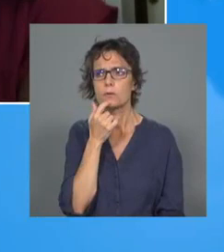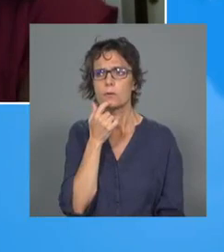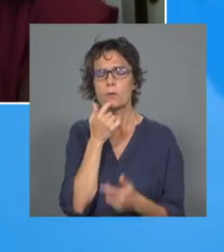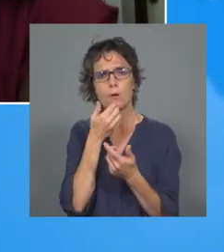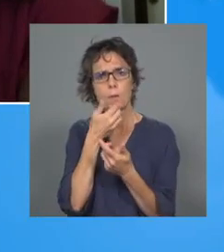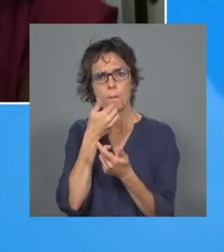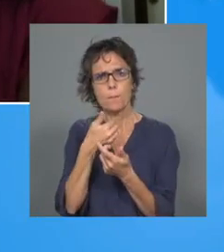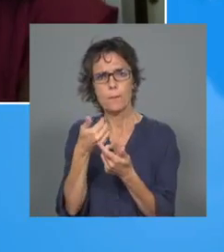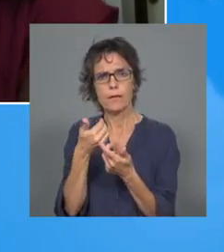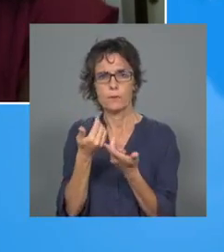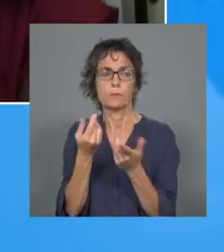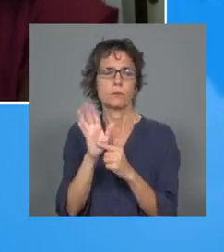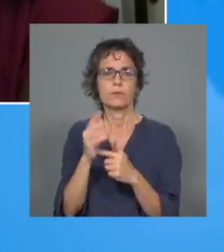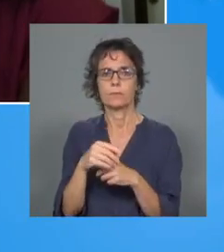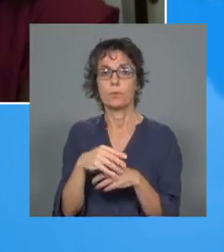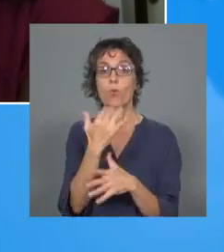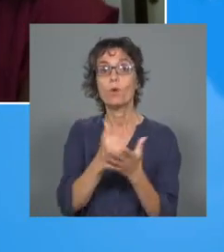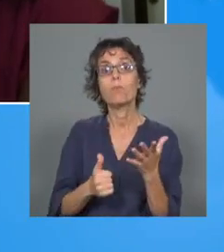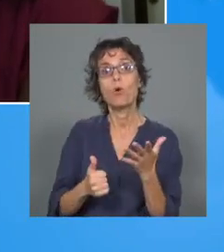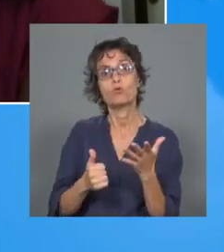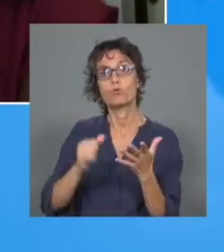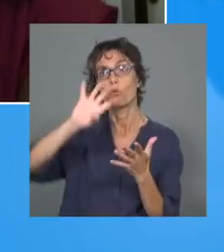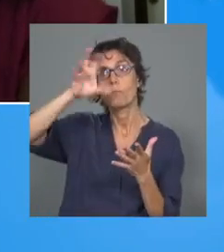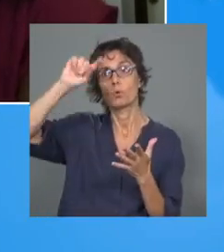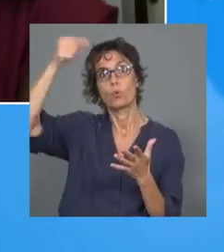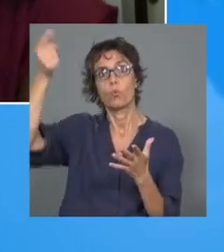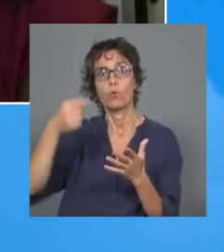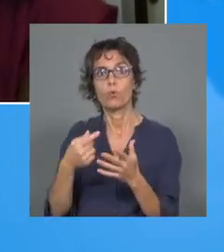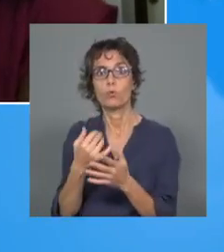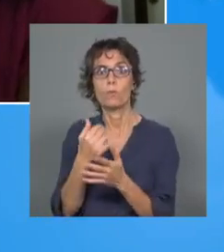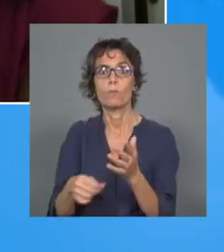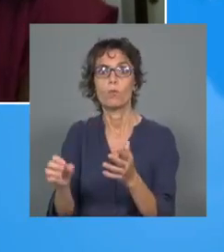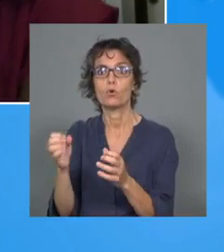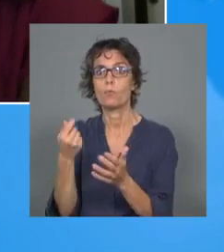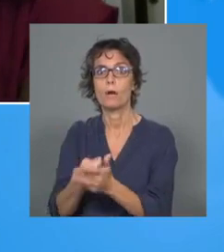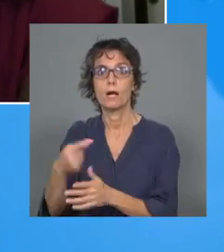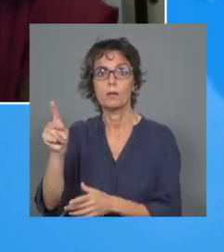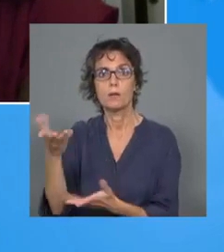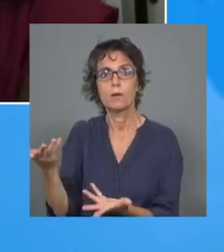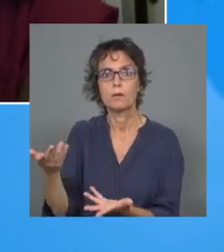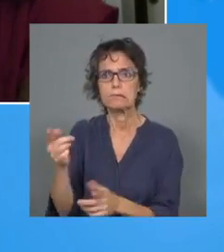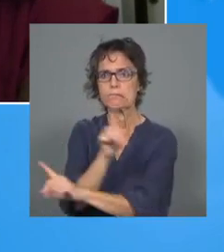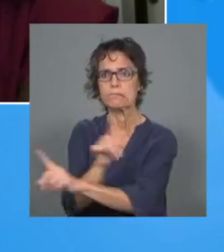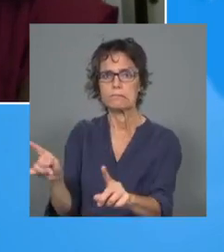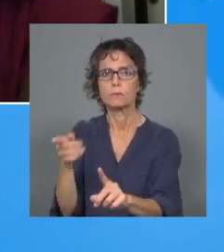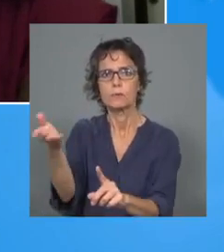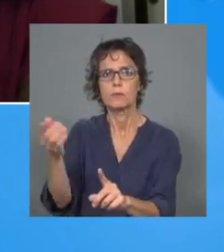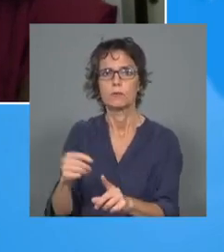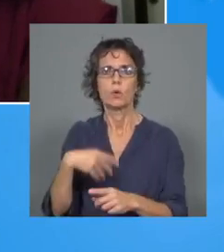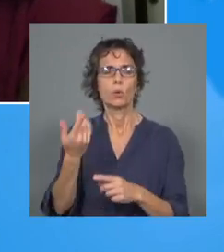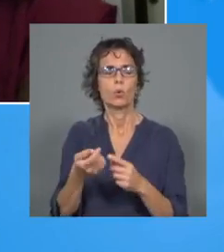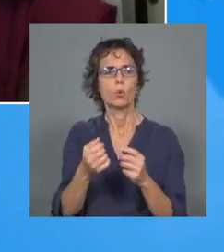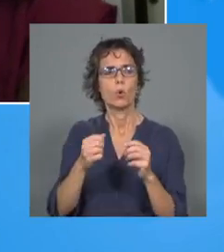abolição dos paraísos fiscais e também um novo pacto fiscal, que são degraus, que